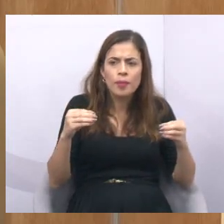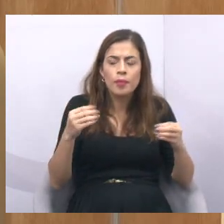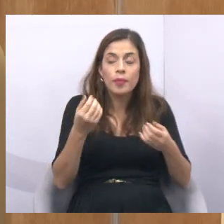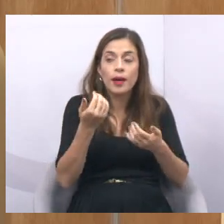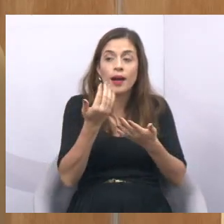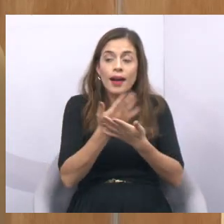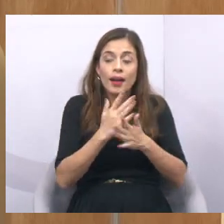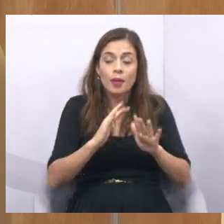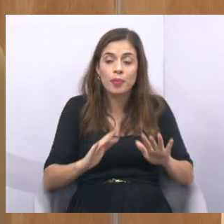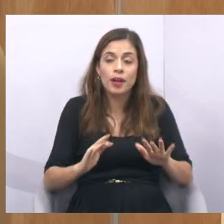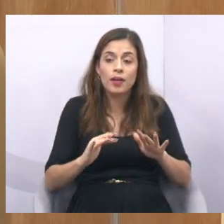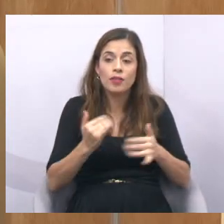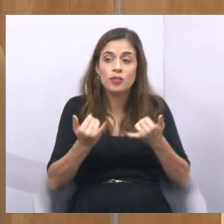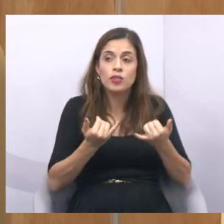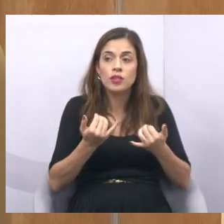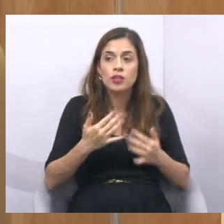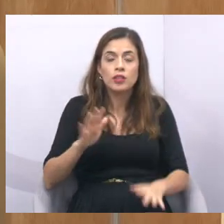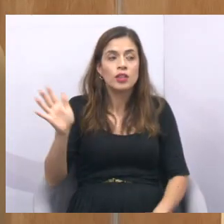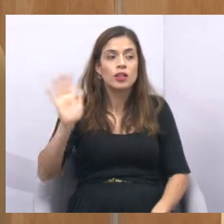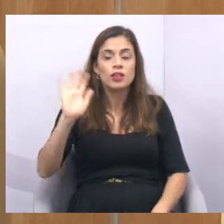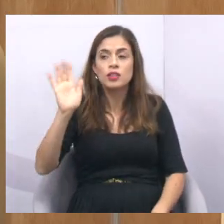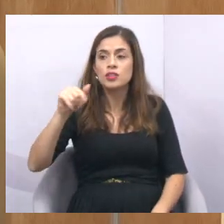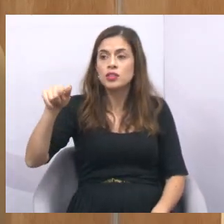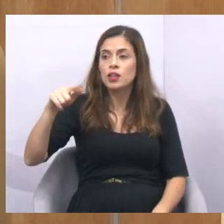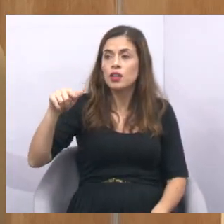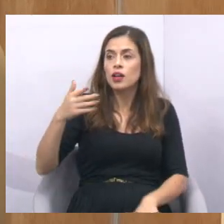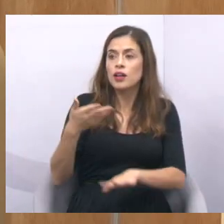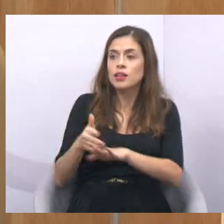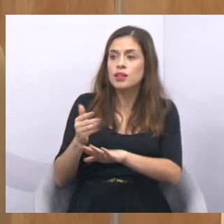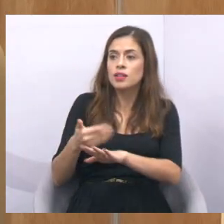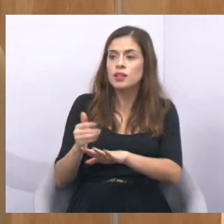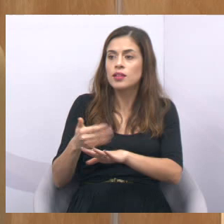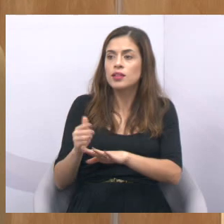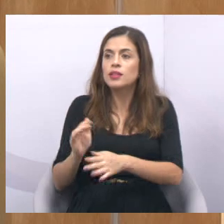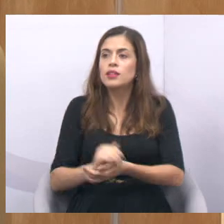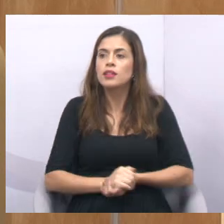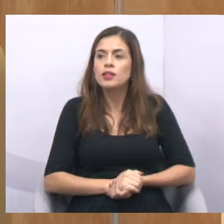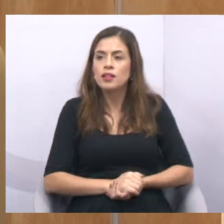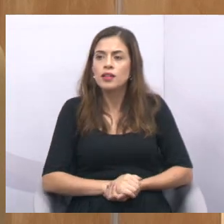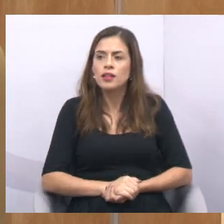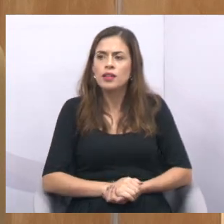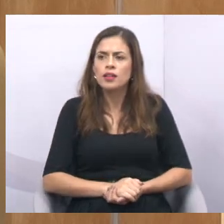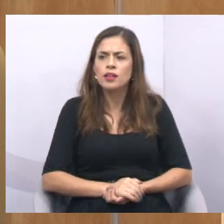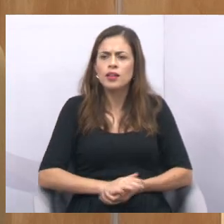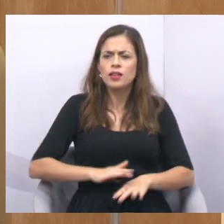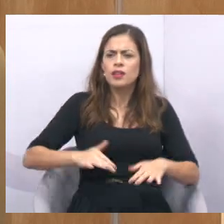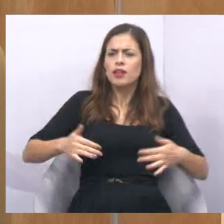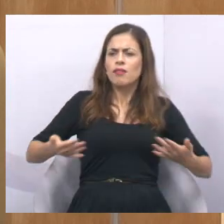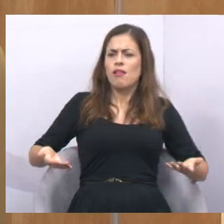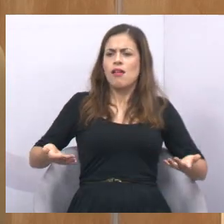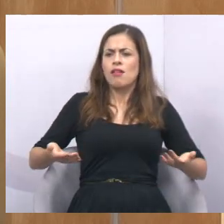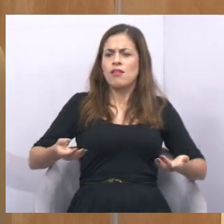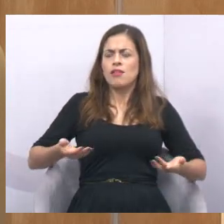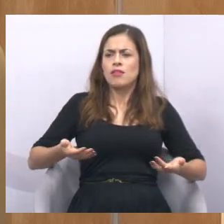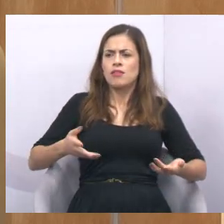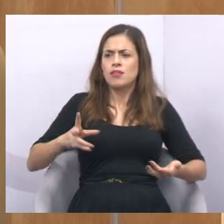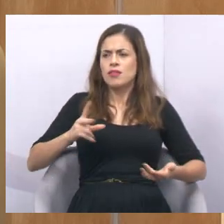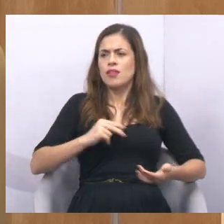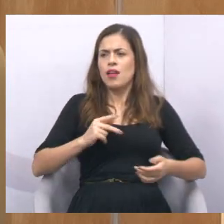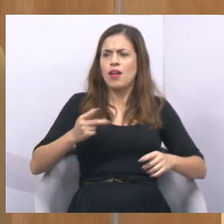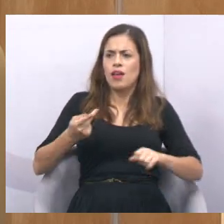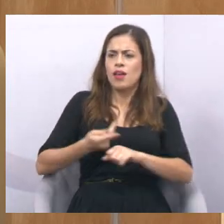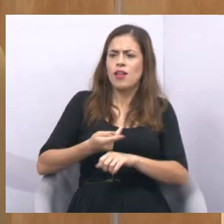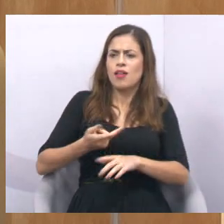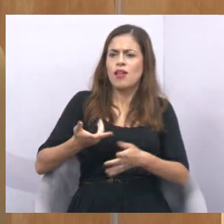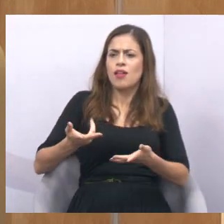passava assim, falava, tchau, tchau, um abraço, treina isso aí que está fraco esse lado aí, tá? O Marcelo fala, pô, está entregando ouro, se o Marcelo lembra